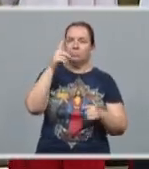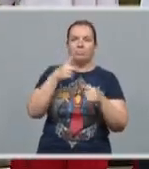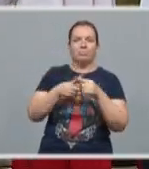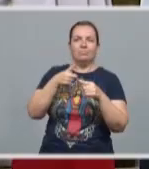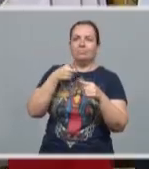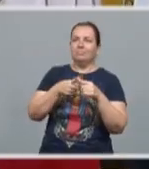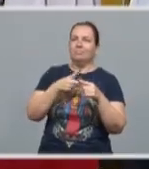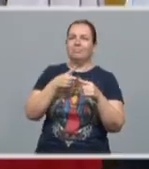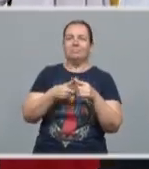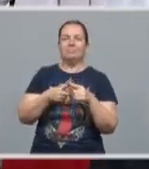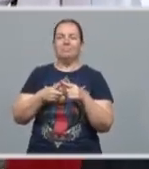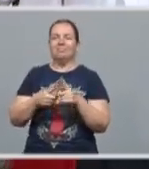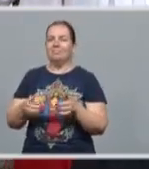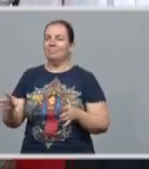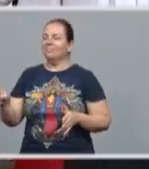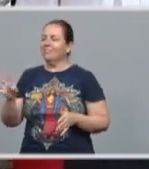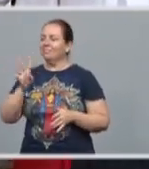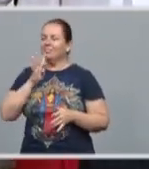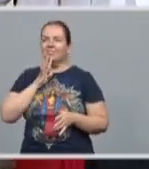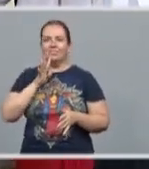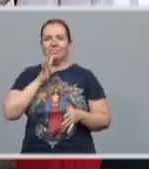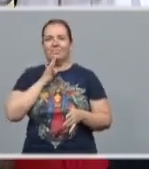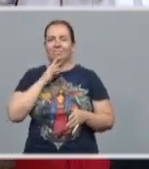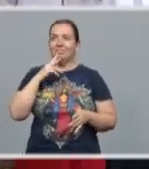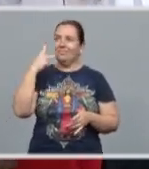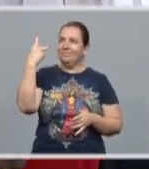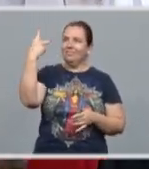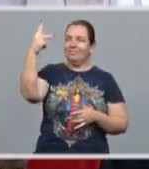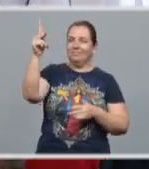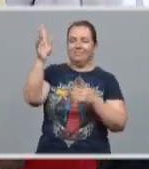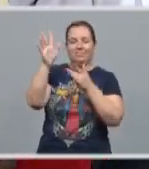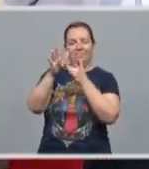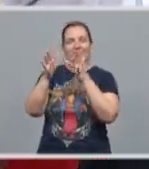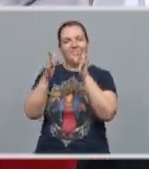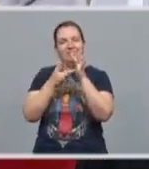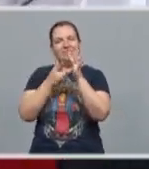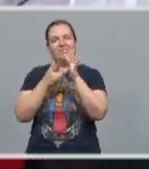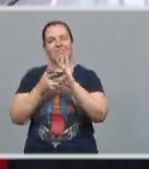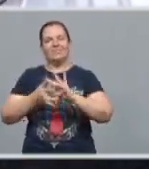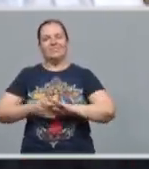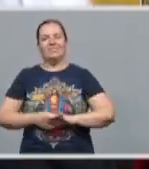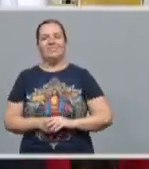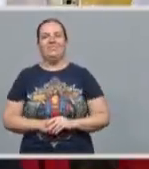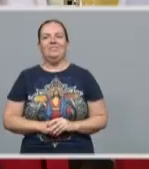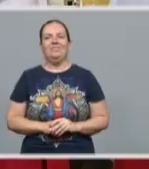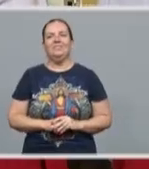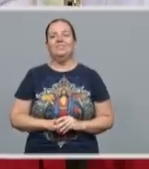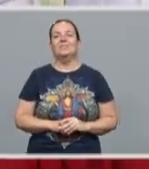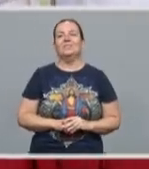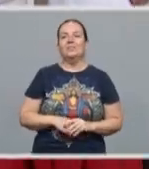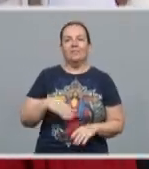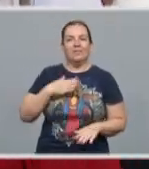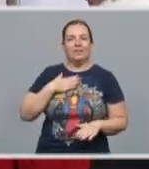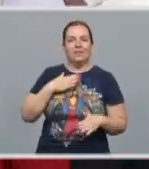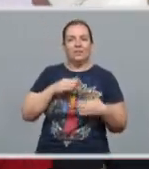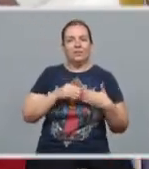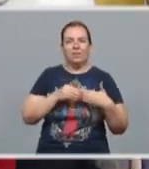Triste, simplesmente por não saber de ti. Leva-me.